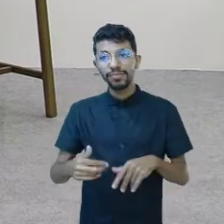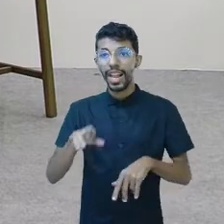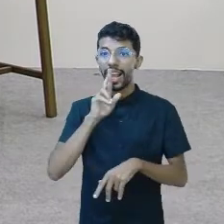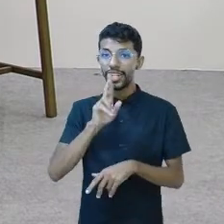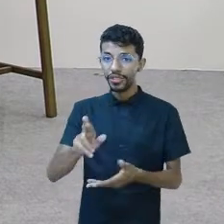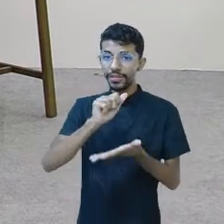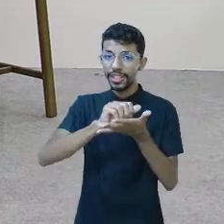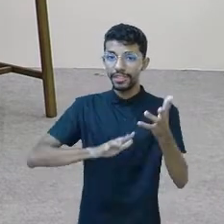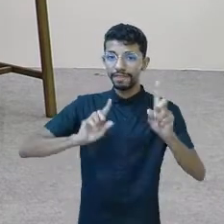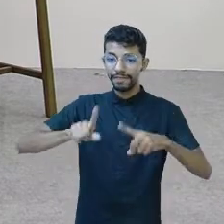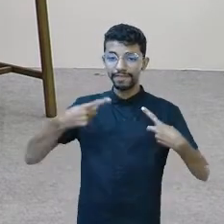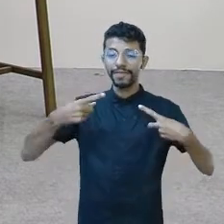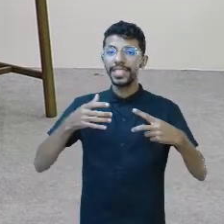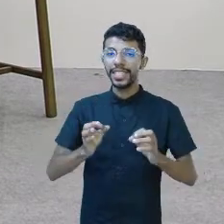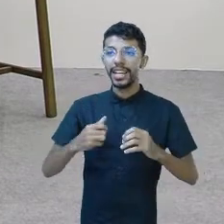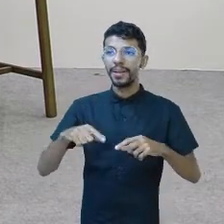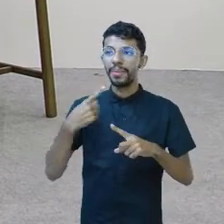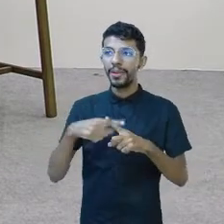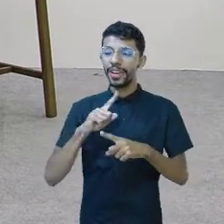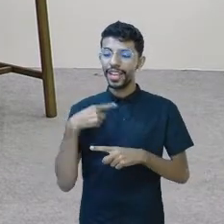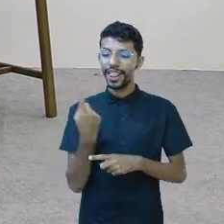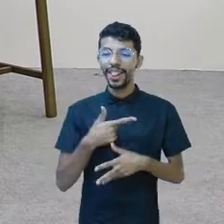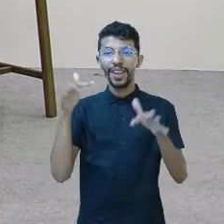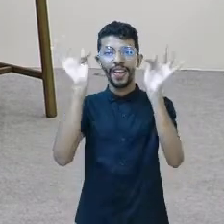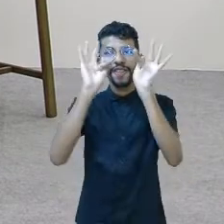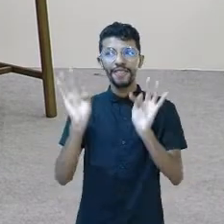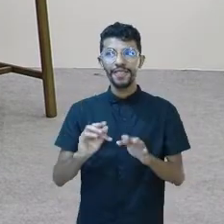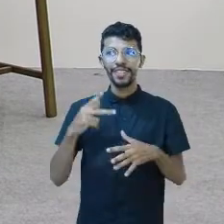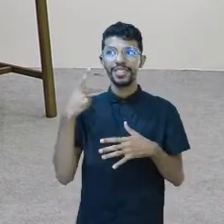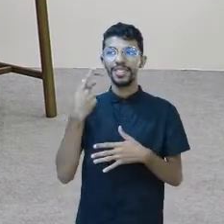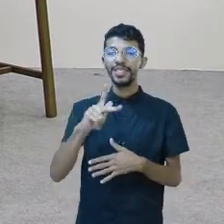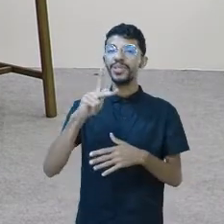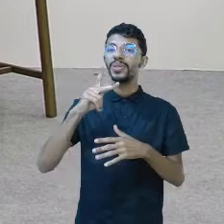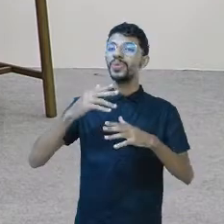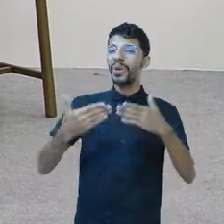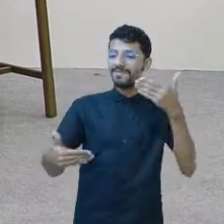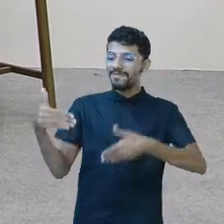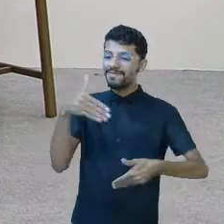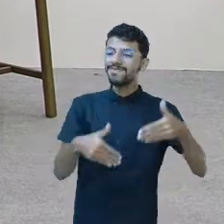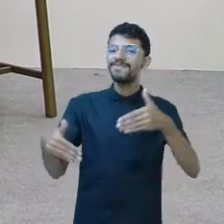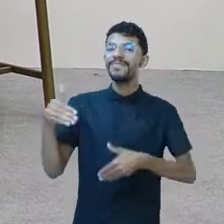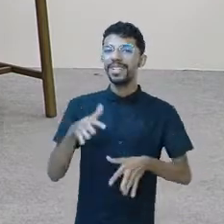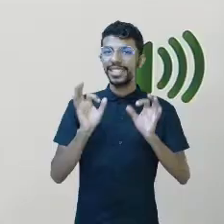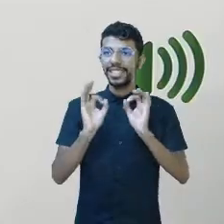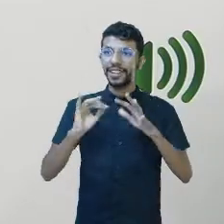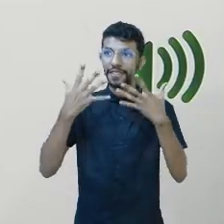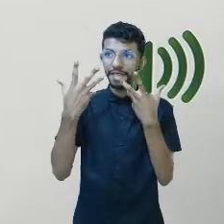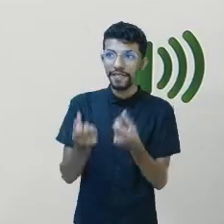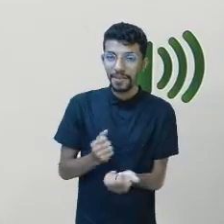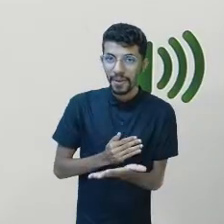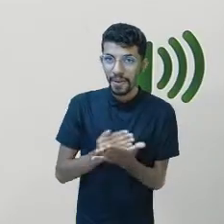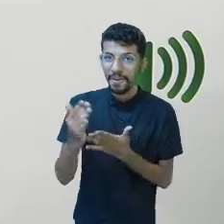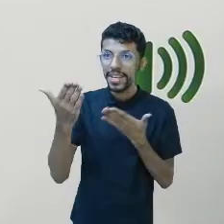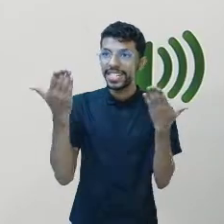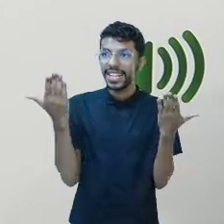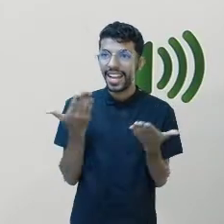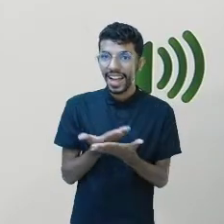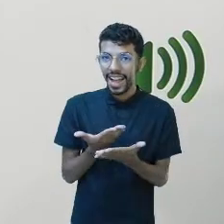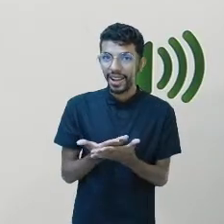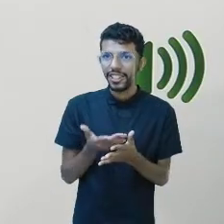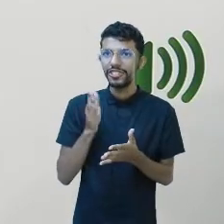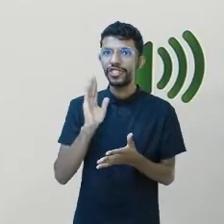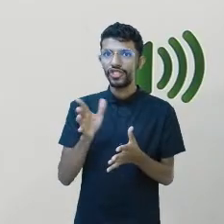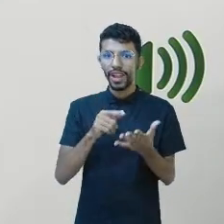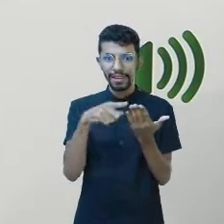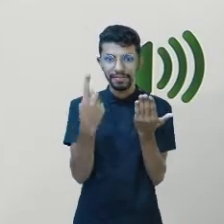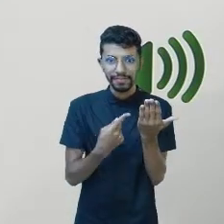os desafios, porque nós ficamos muito felizes com a sua participação. Vamos começar a nossa aula. Já pegou o